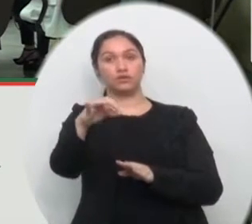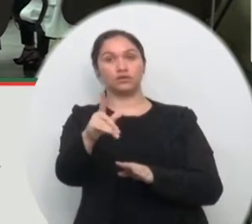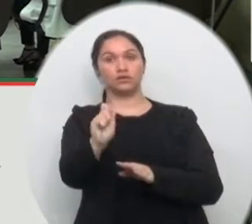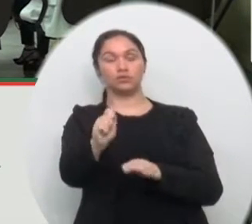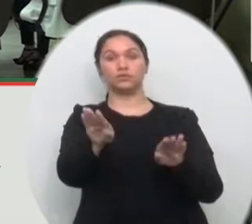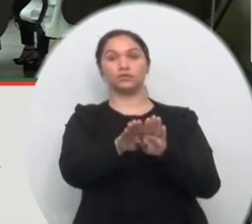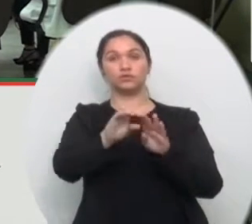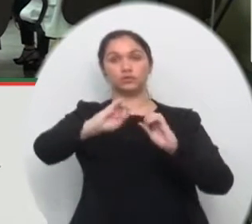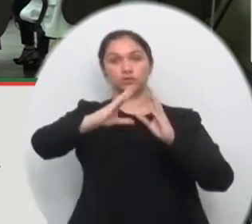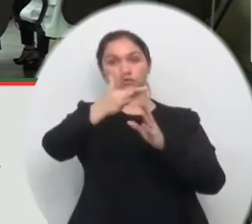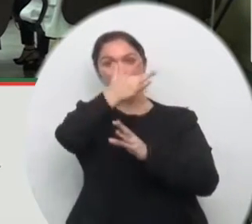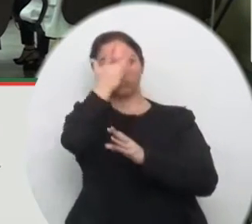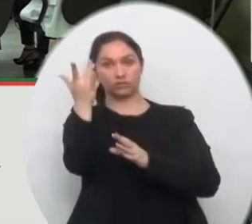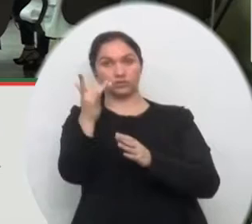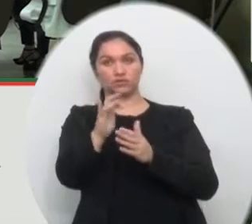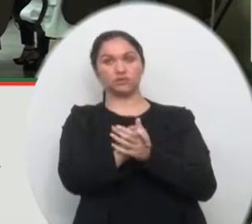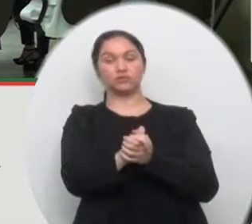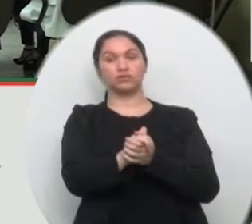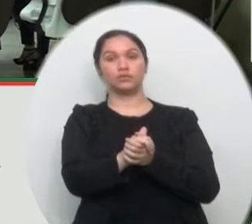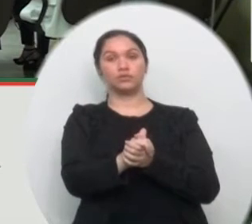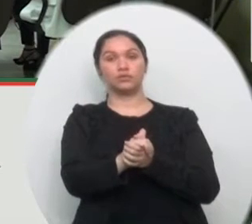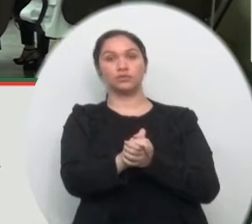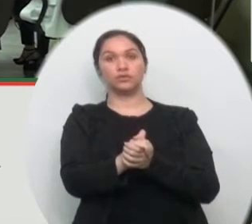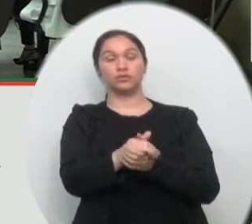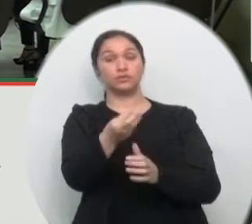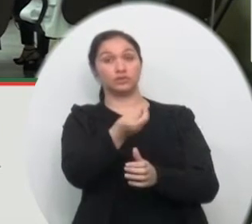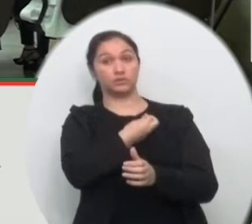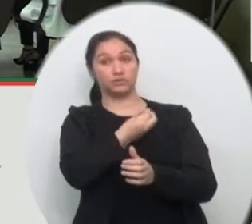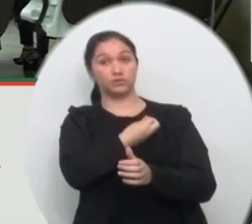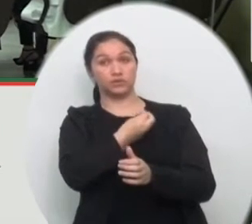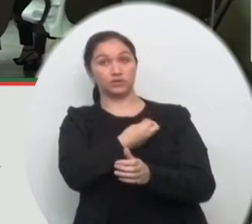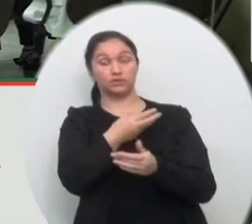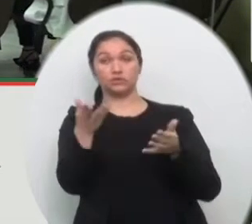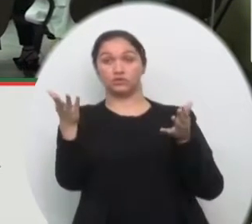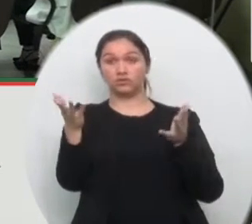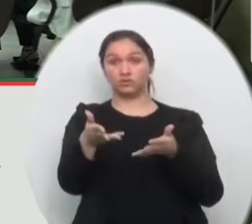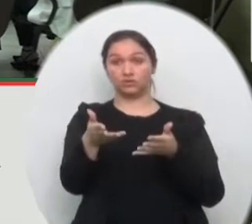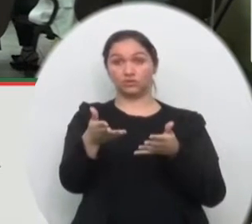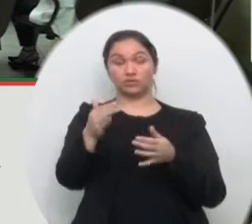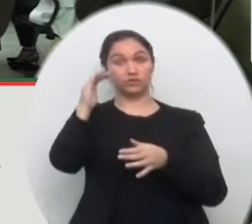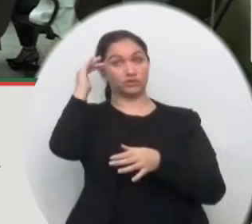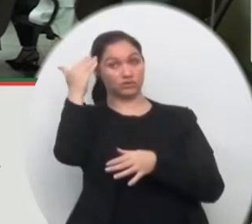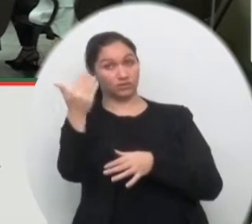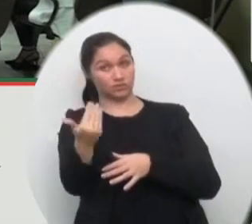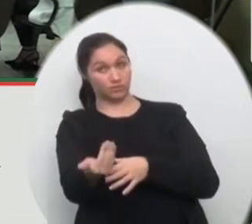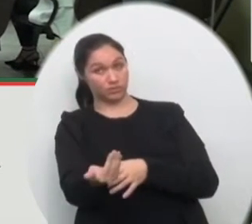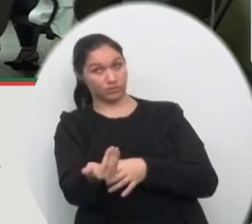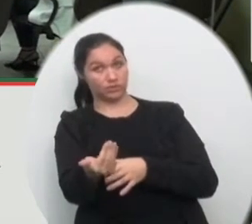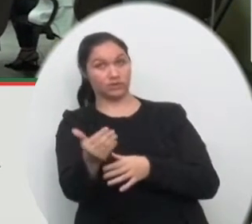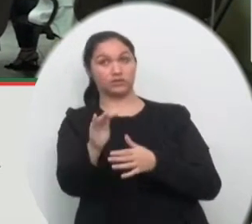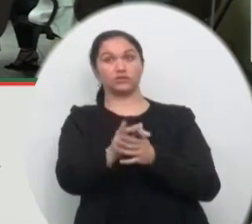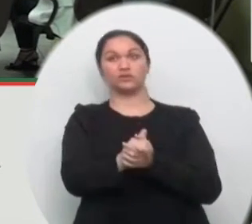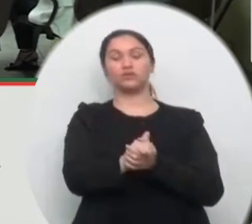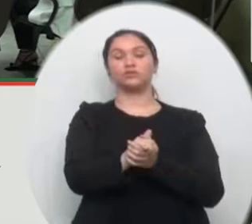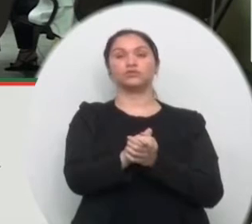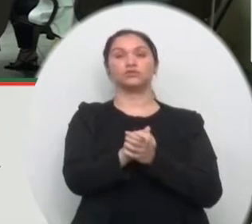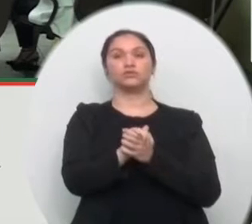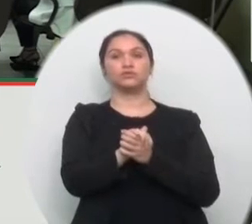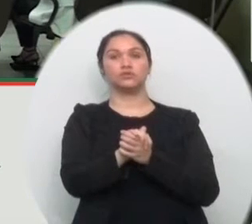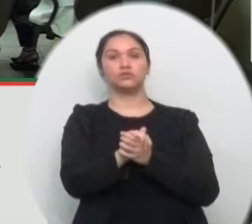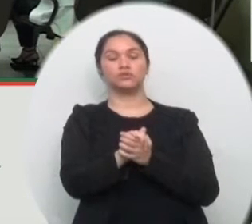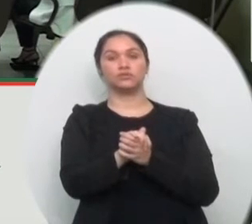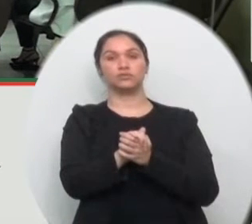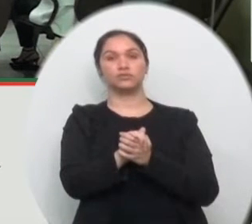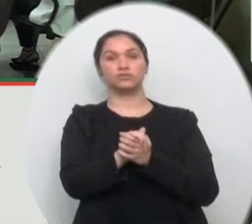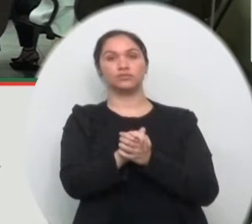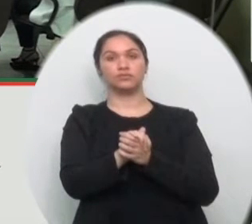que acompanham a homenagem ao doutor Renan Sereta e sua filha Vitória, também se faz presente, homenageado